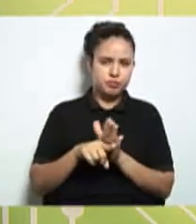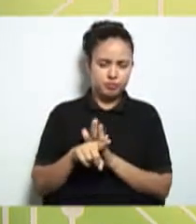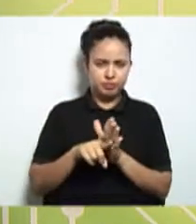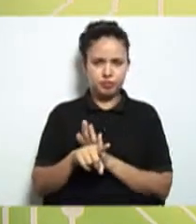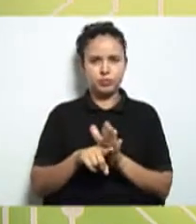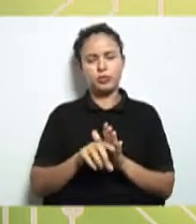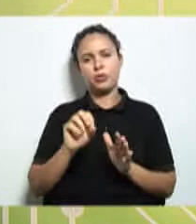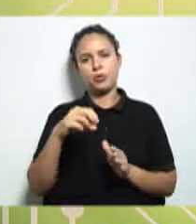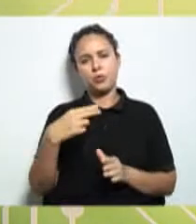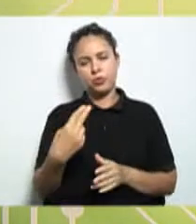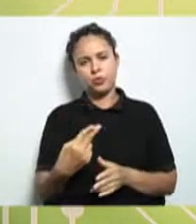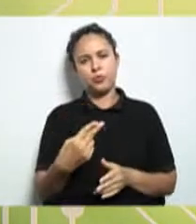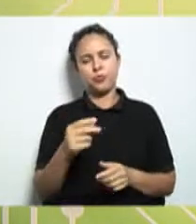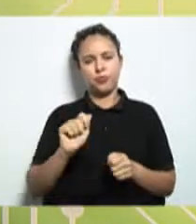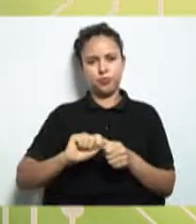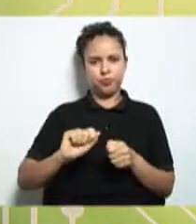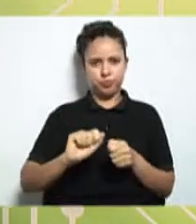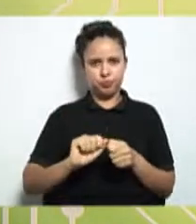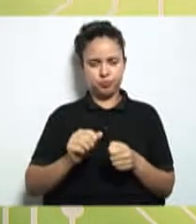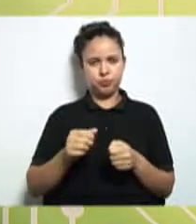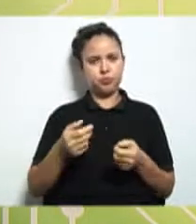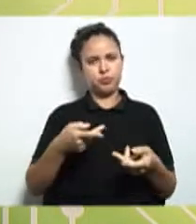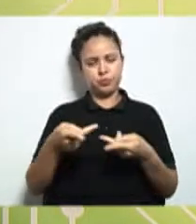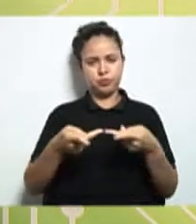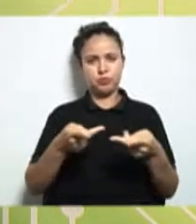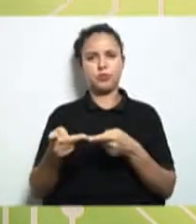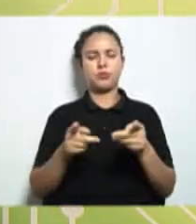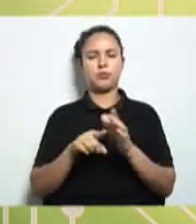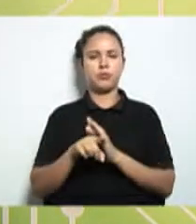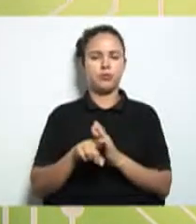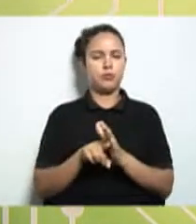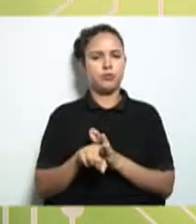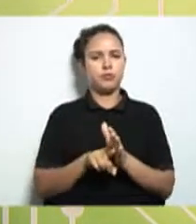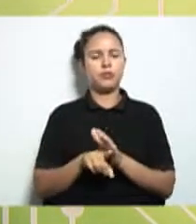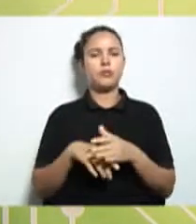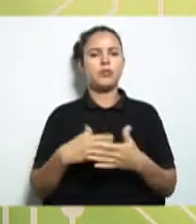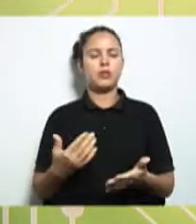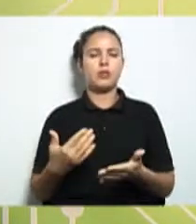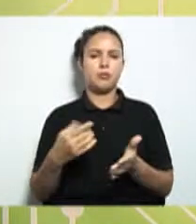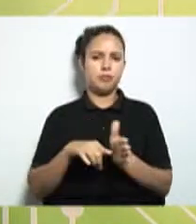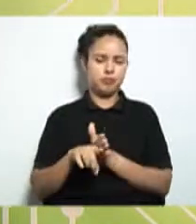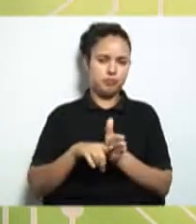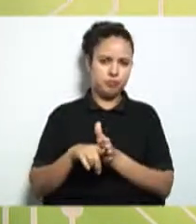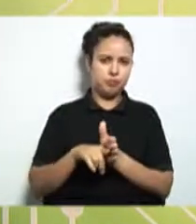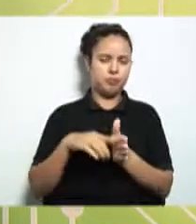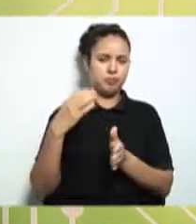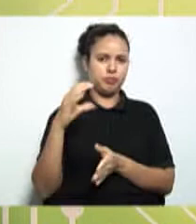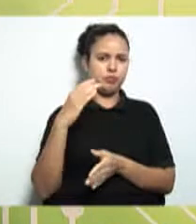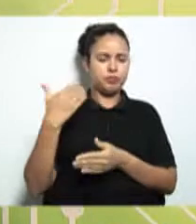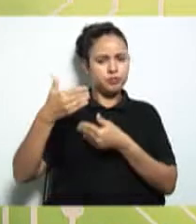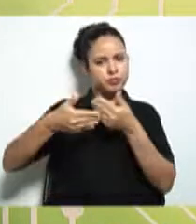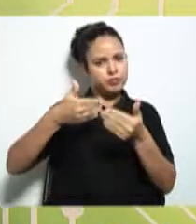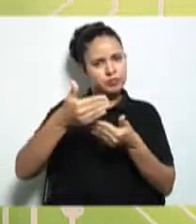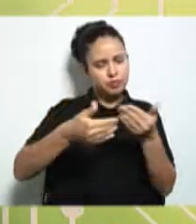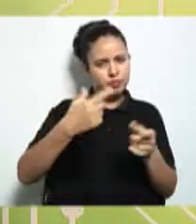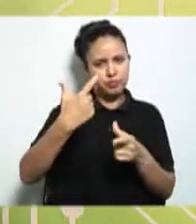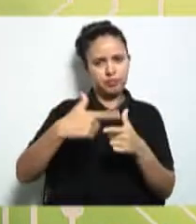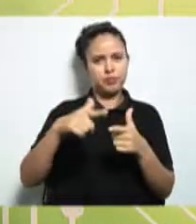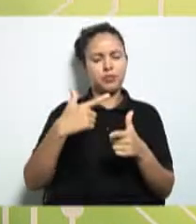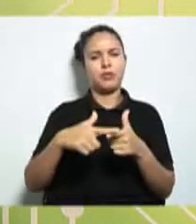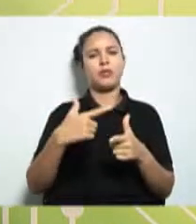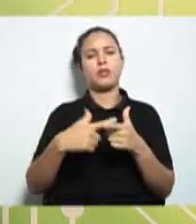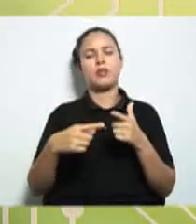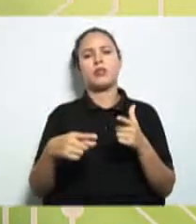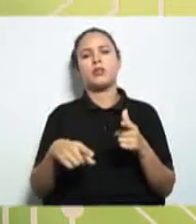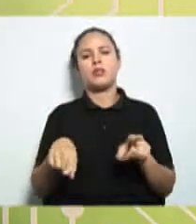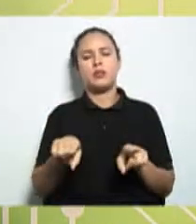de pesquisa. Você já viu que a pesquisa científica, ela se desenvolve a partir de um problema e ela ocorre também